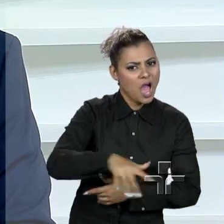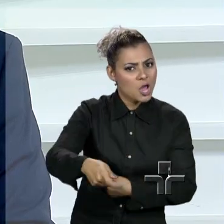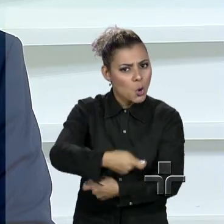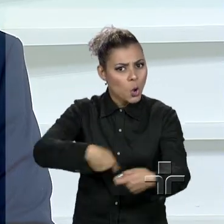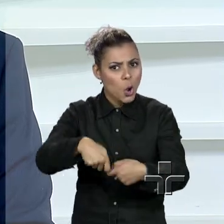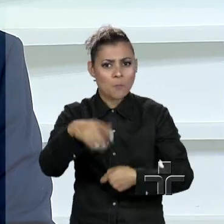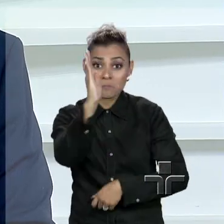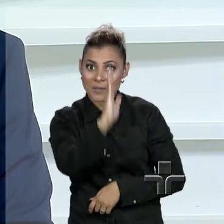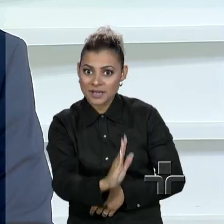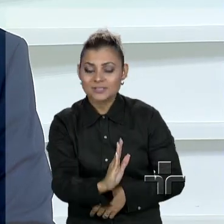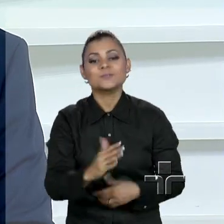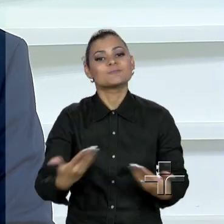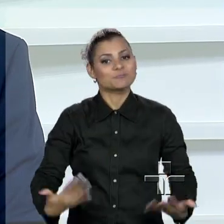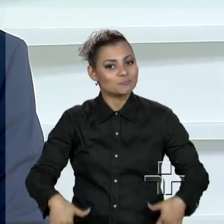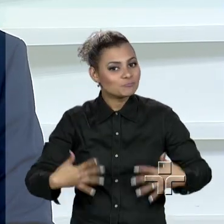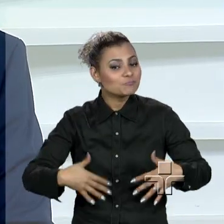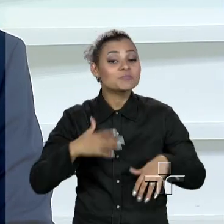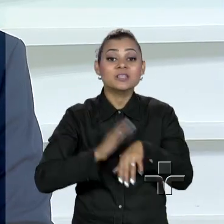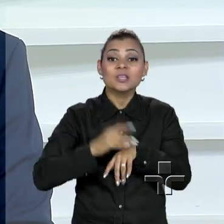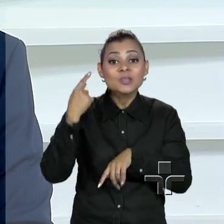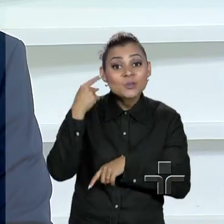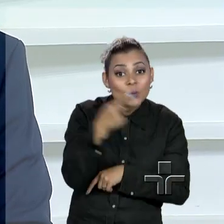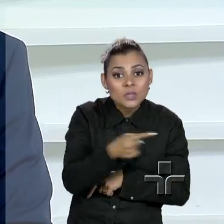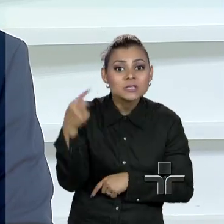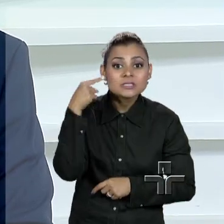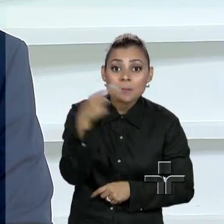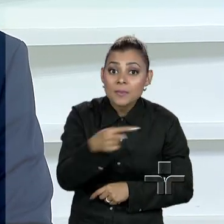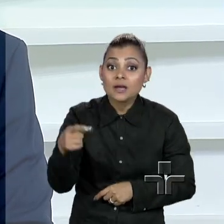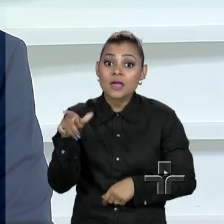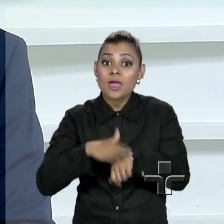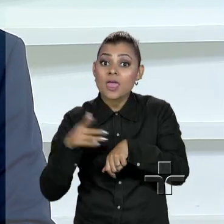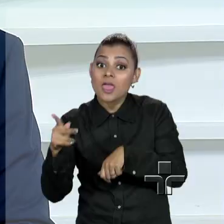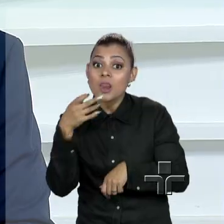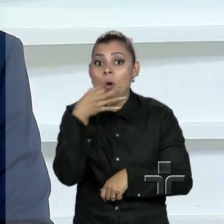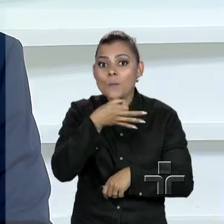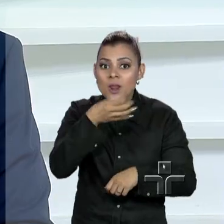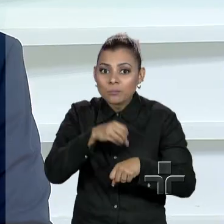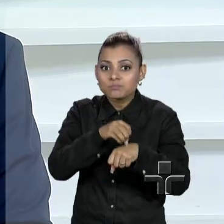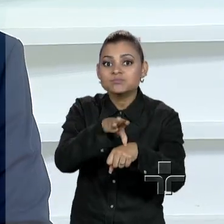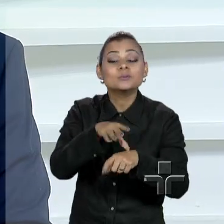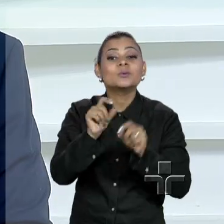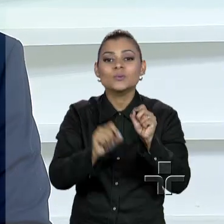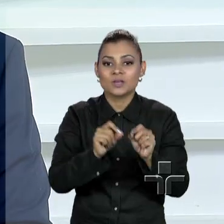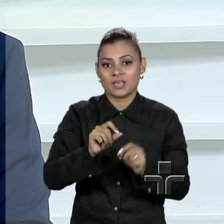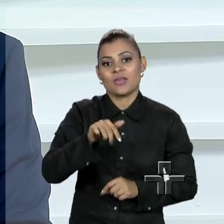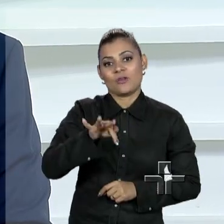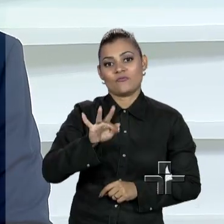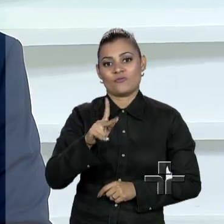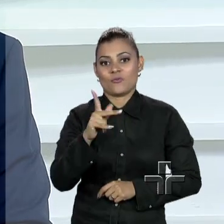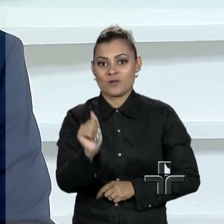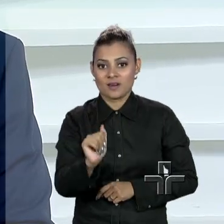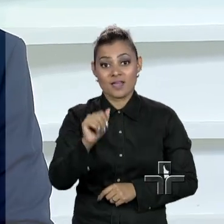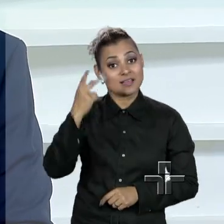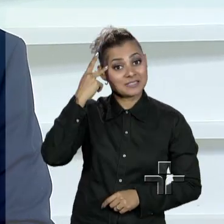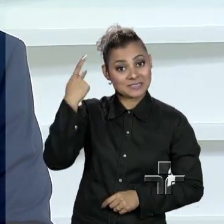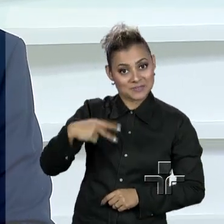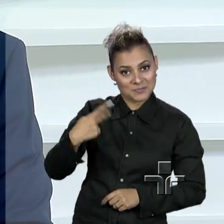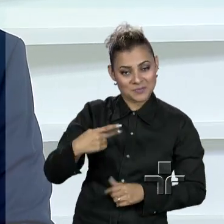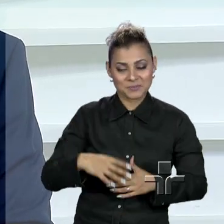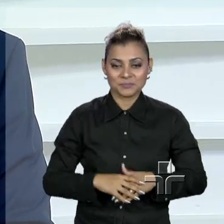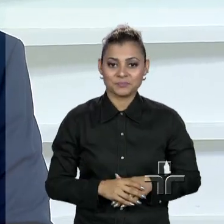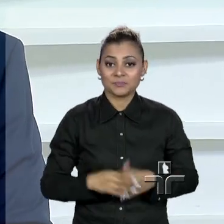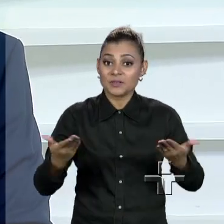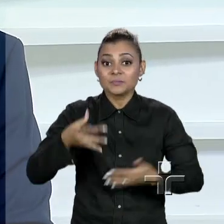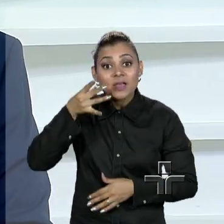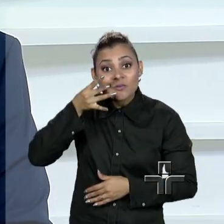econômico nacional, que semanalmente faz análises precisas em sua coluna na Folha de São Paulo. Estamos no ar